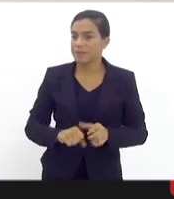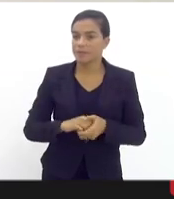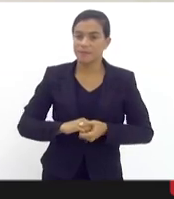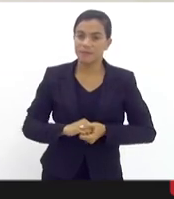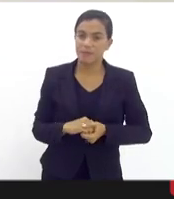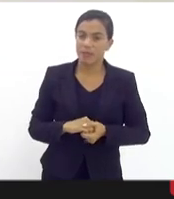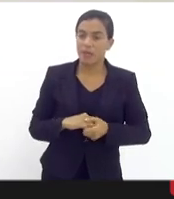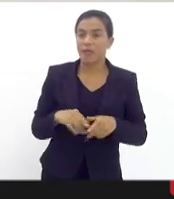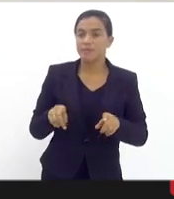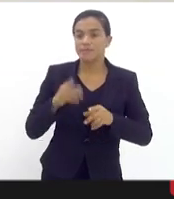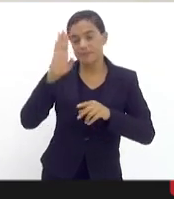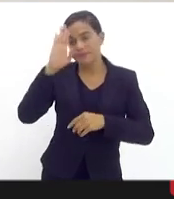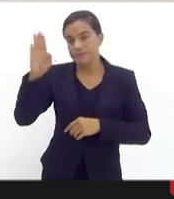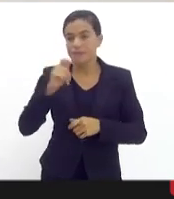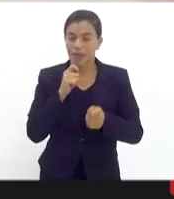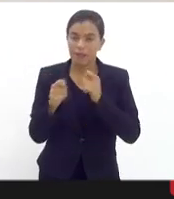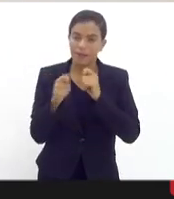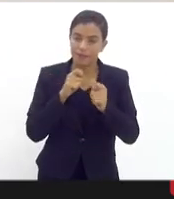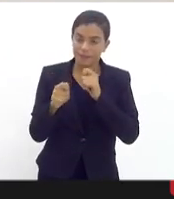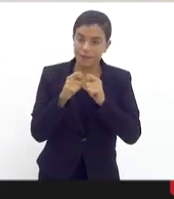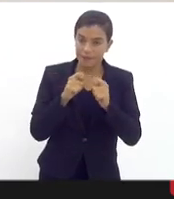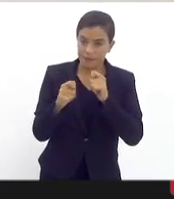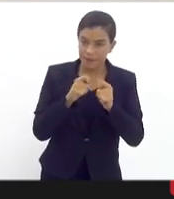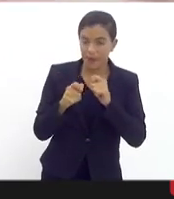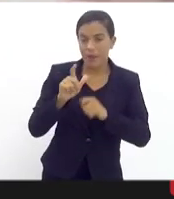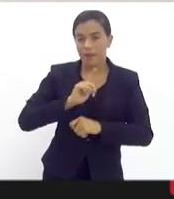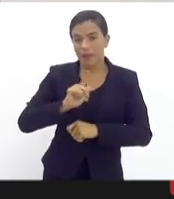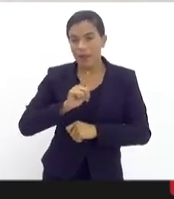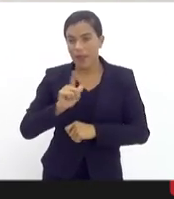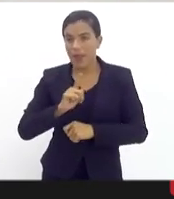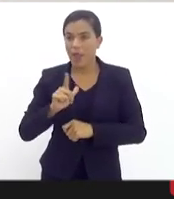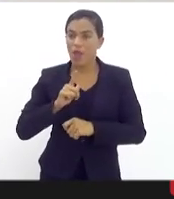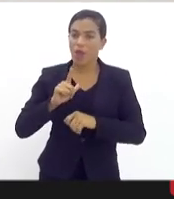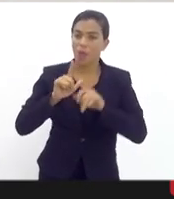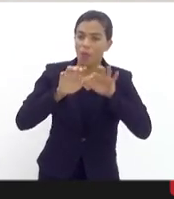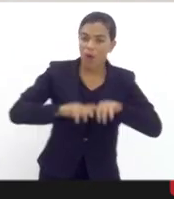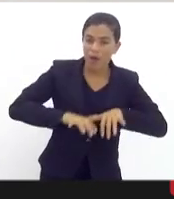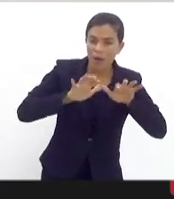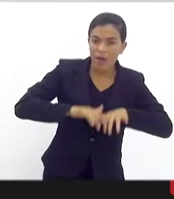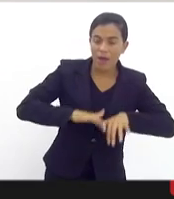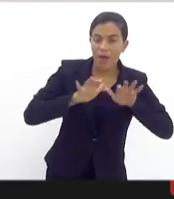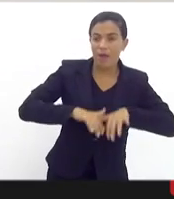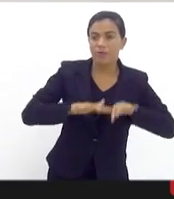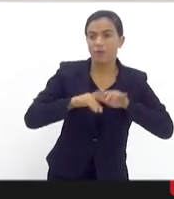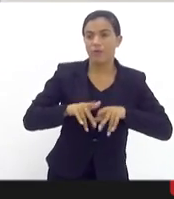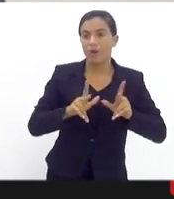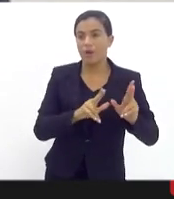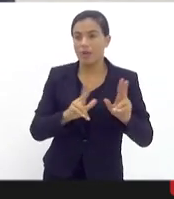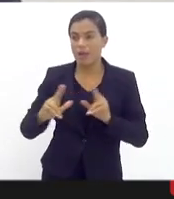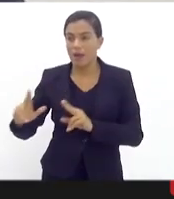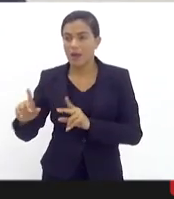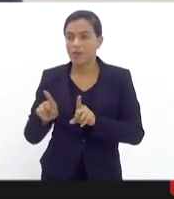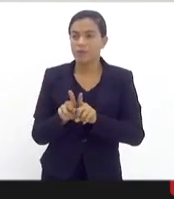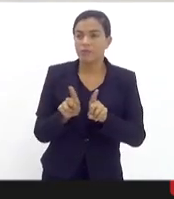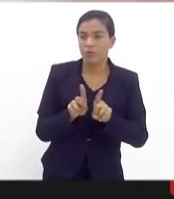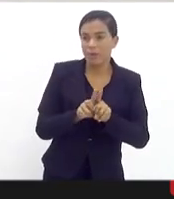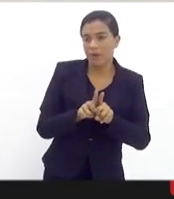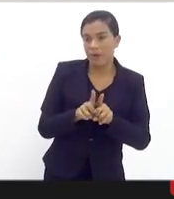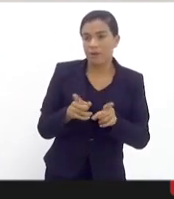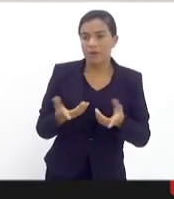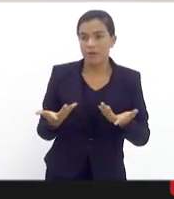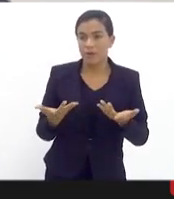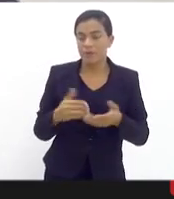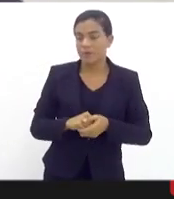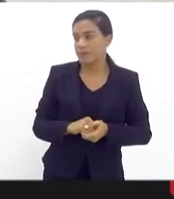os valores do jornalismo, os valores de que você tem alguma apuração editorial, de que você tem alguma responsabilidade sobre aquilo que você está colocando, que você tem